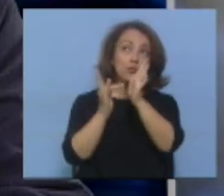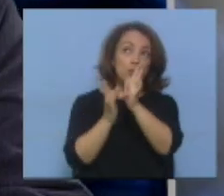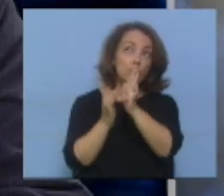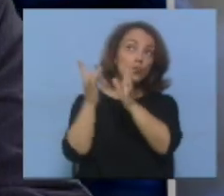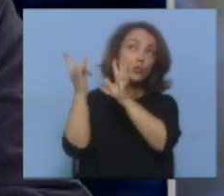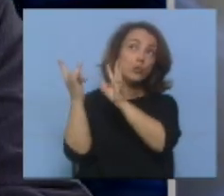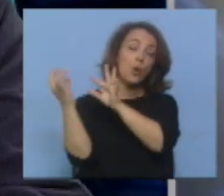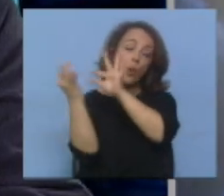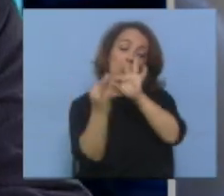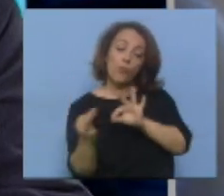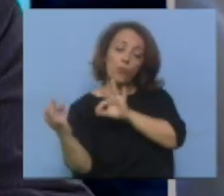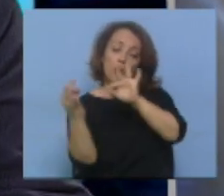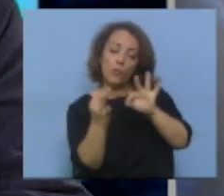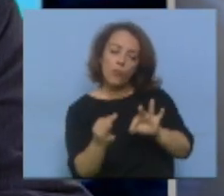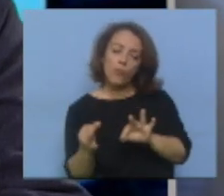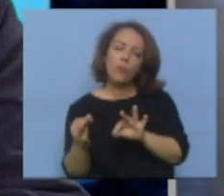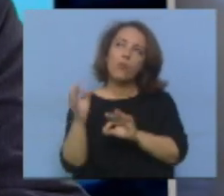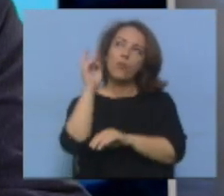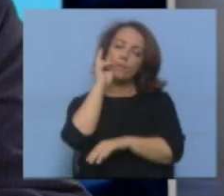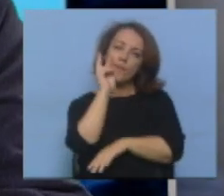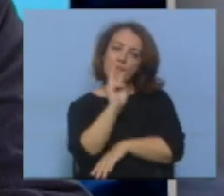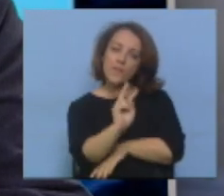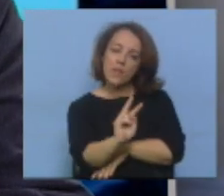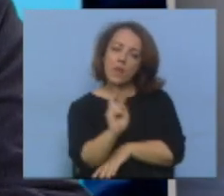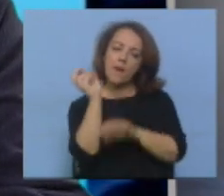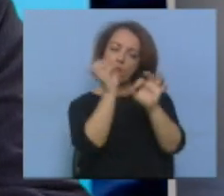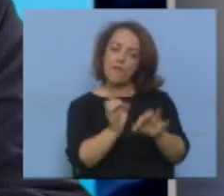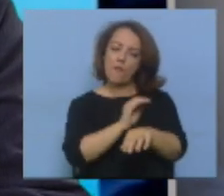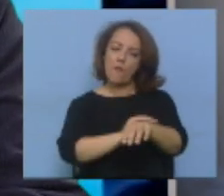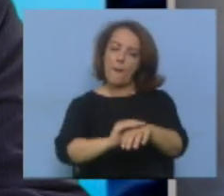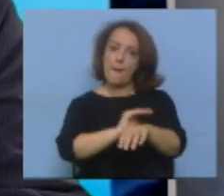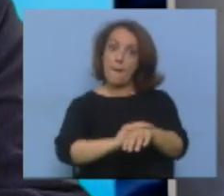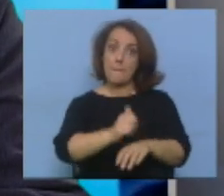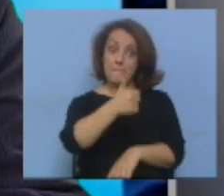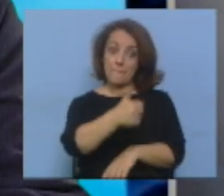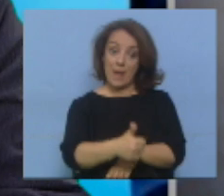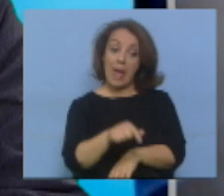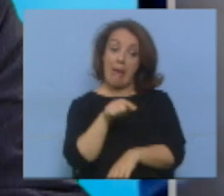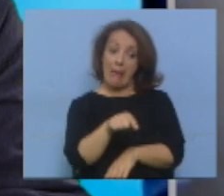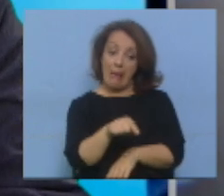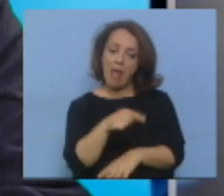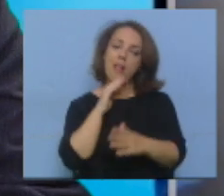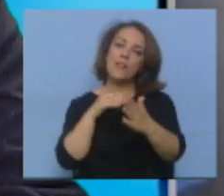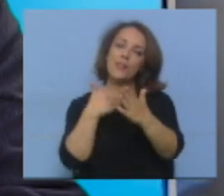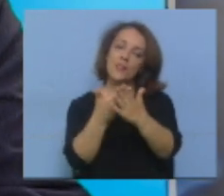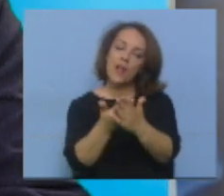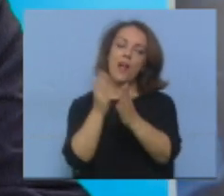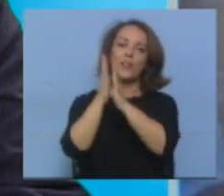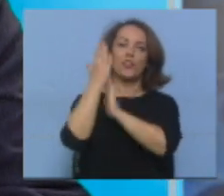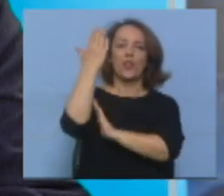pela capacidade de ver o bem que lhe é feito, faça perceber que é isso a glória de Deus, o cuidado do